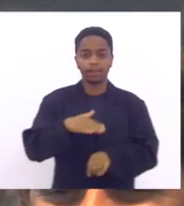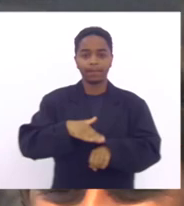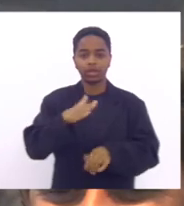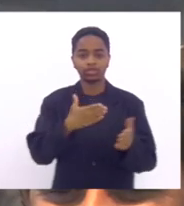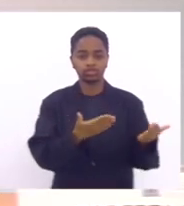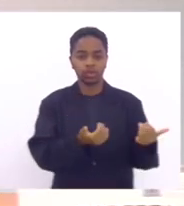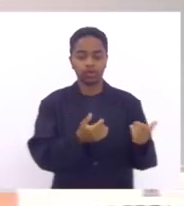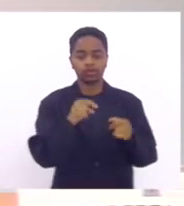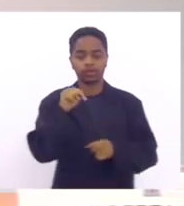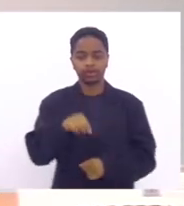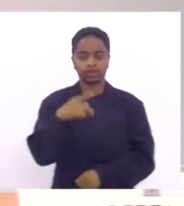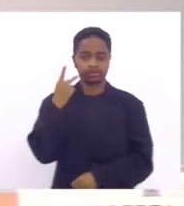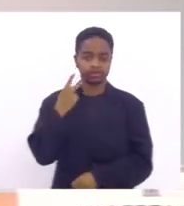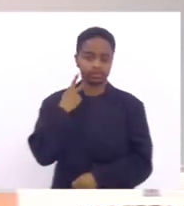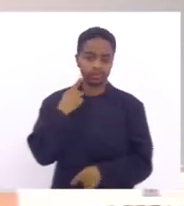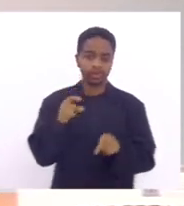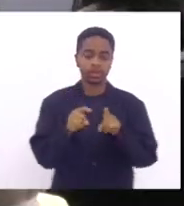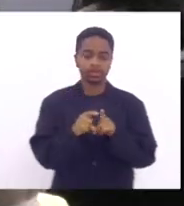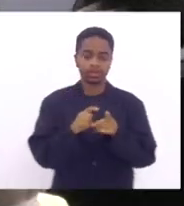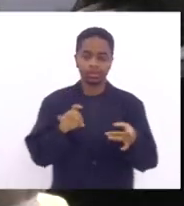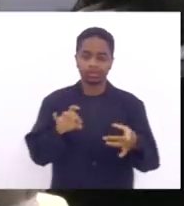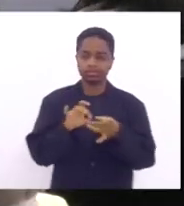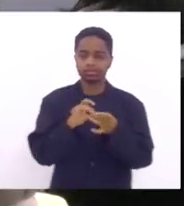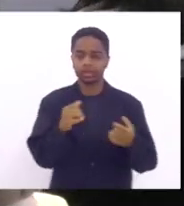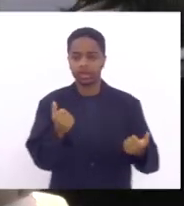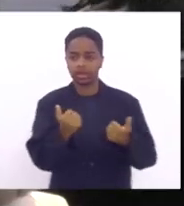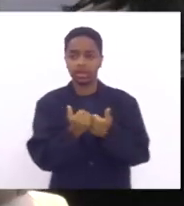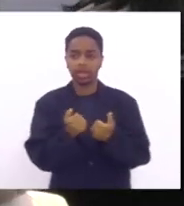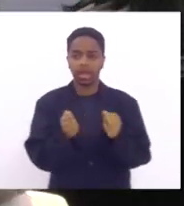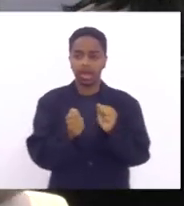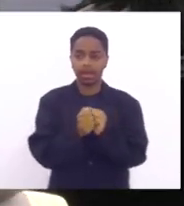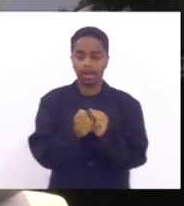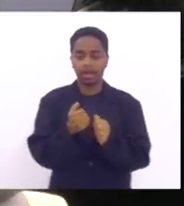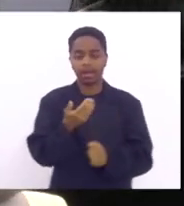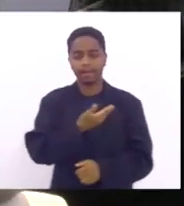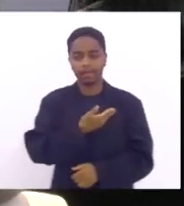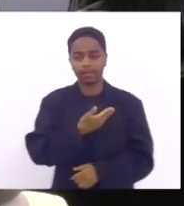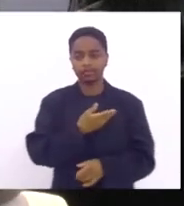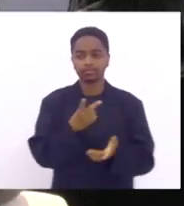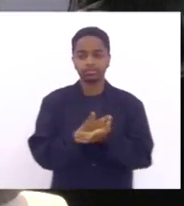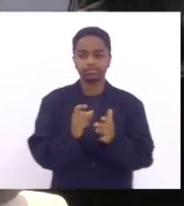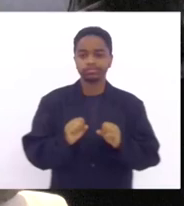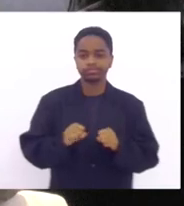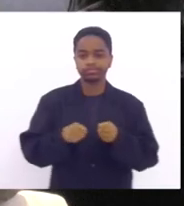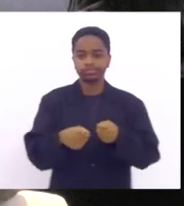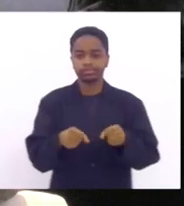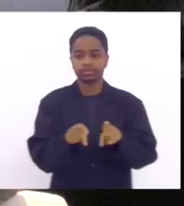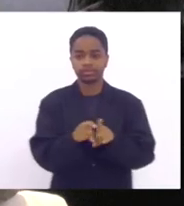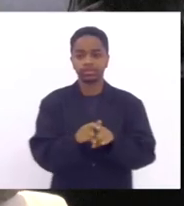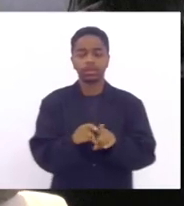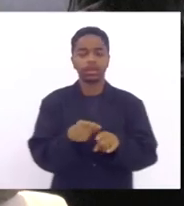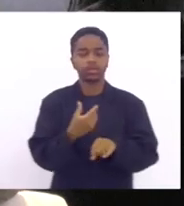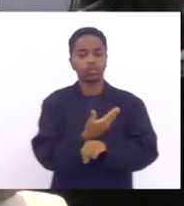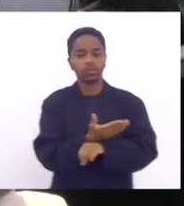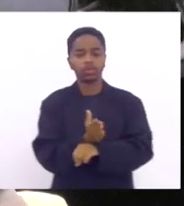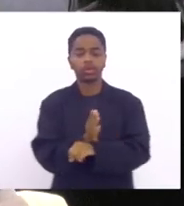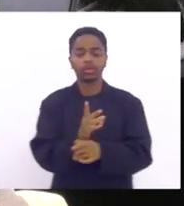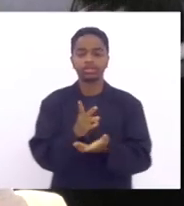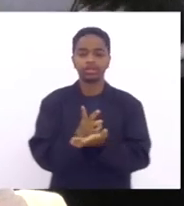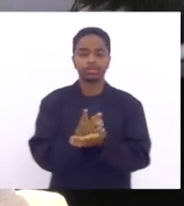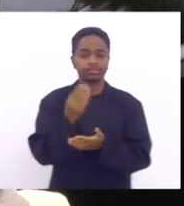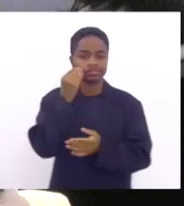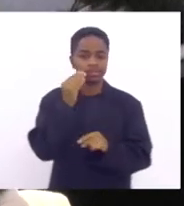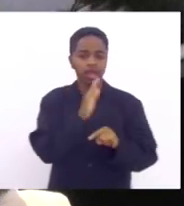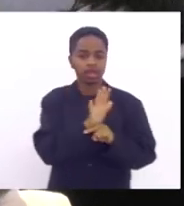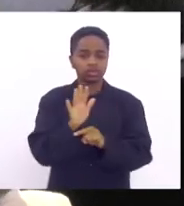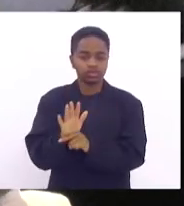casa da procuradoria também um parceiro um amigo querido que não mediu esforços a todo momento pronto para ajudar